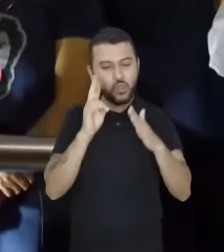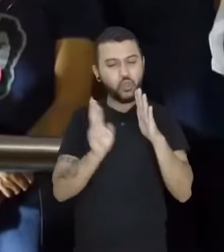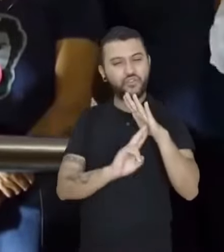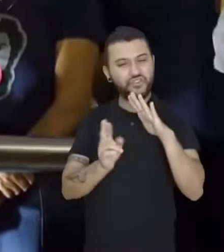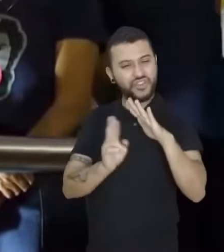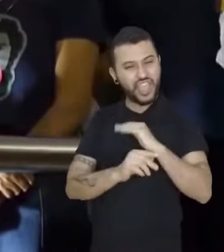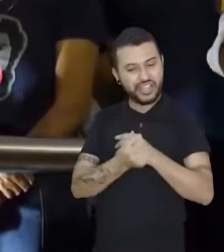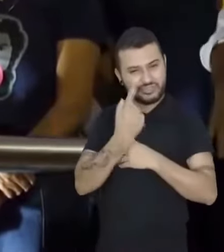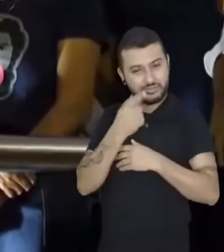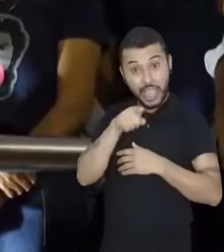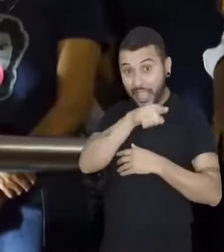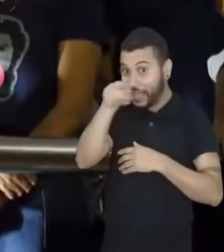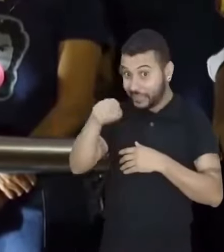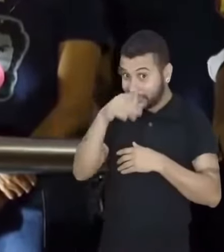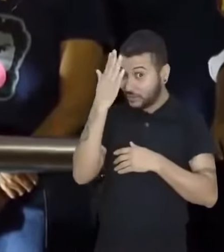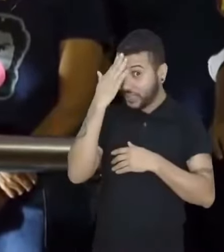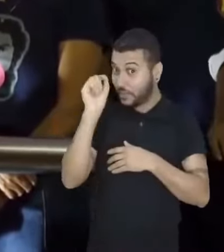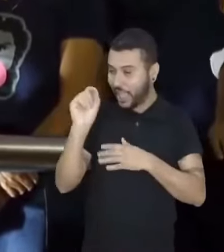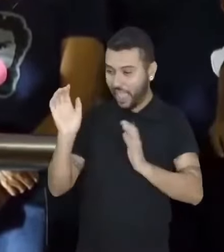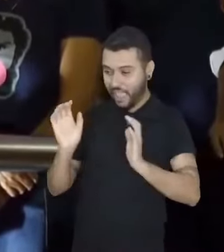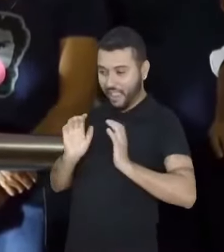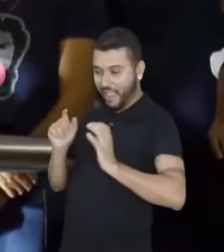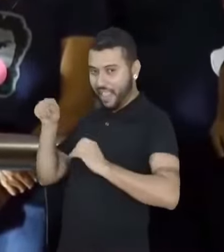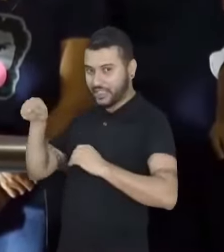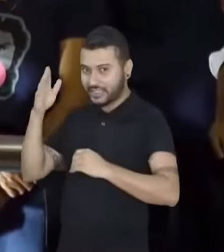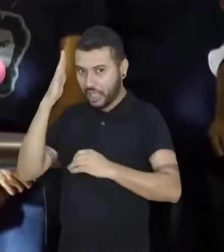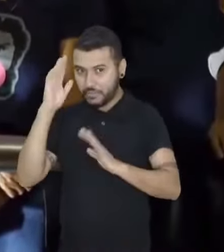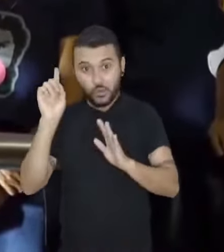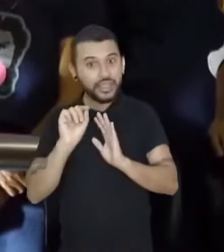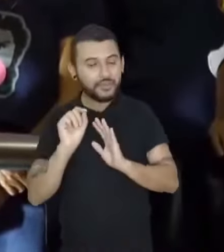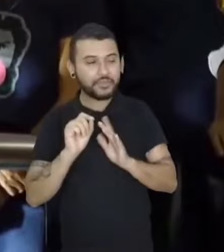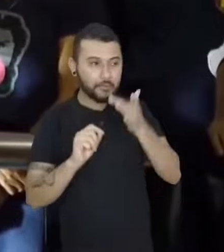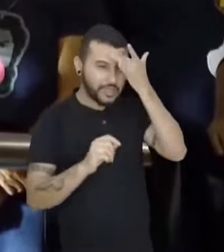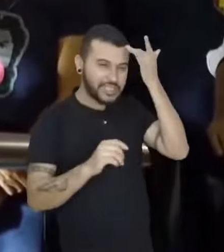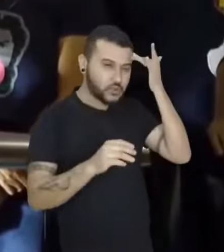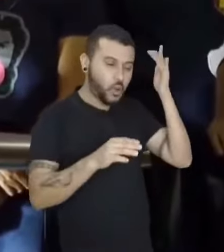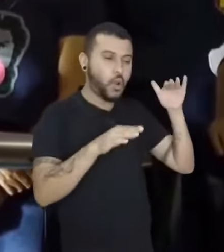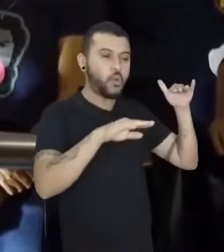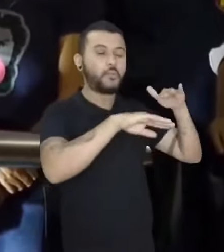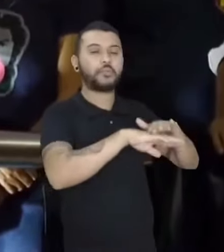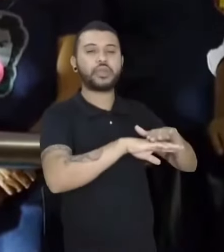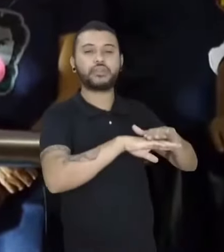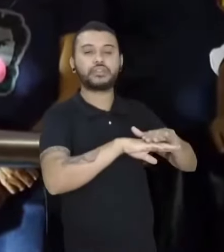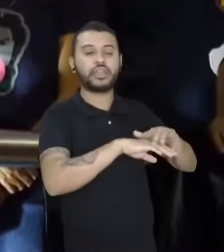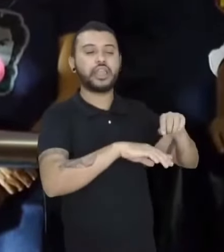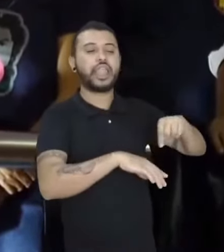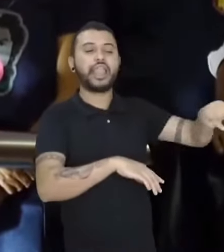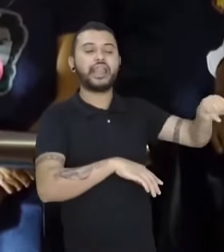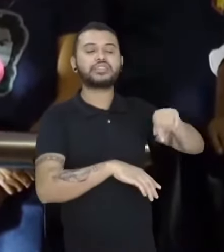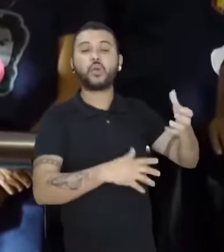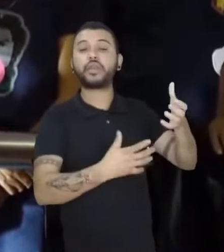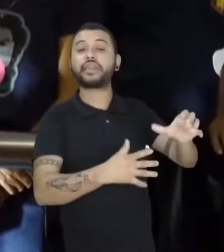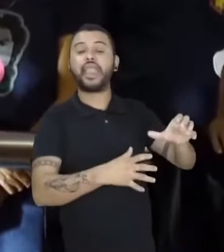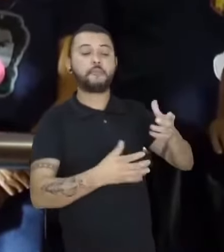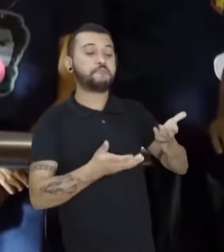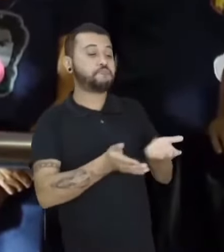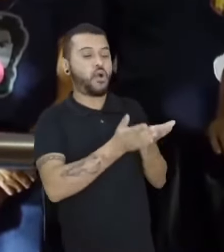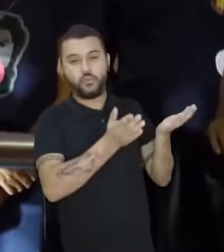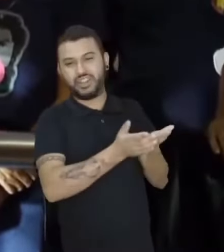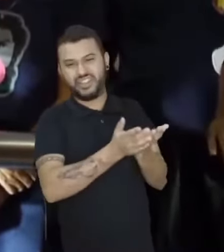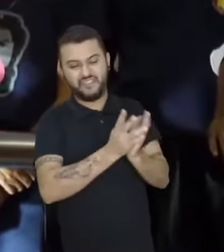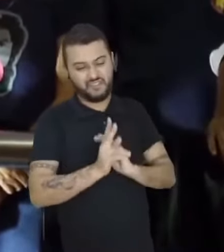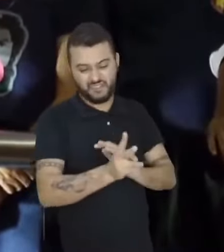E eles não sabem que as pessoas mais humildes, ninguém nasceu para ser pobre e ninguém quer